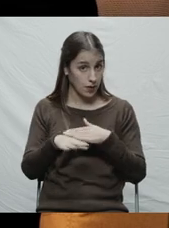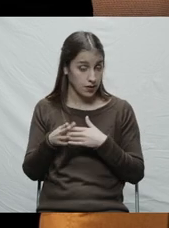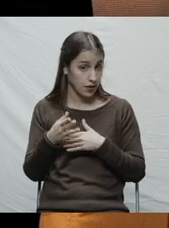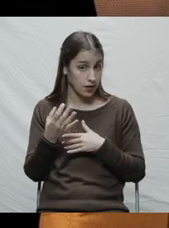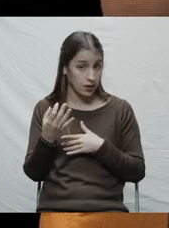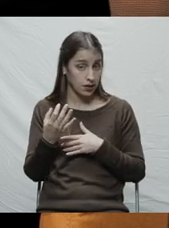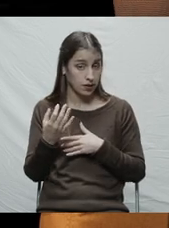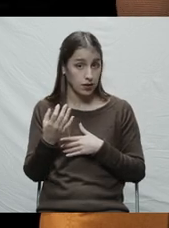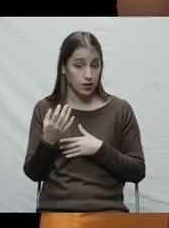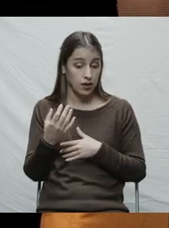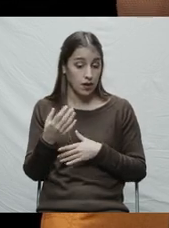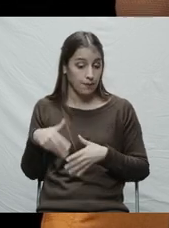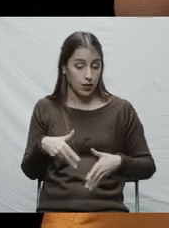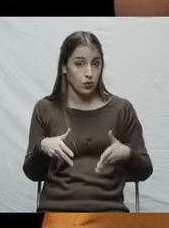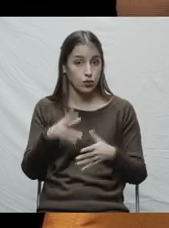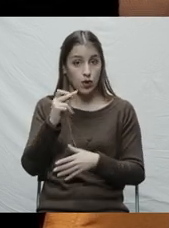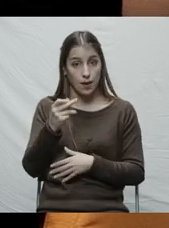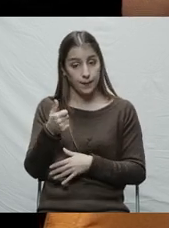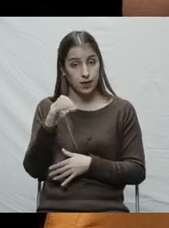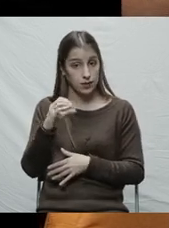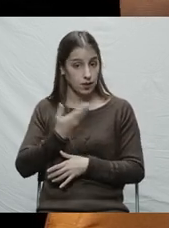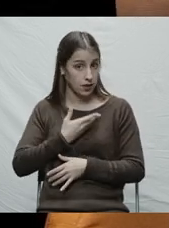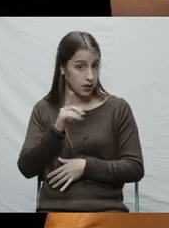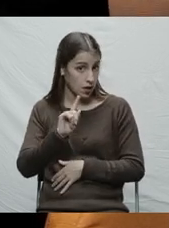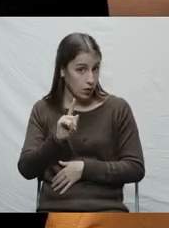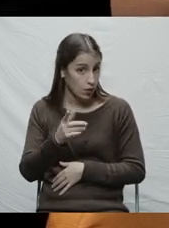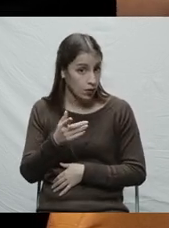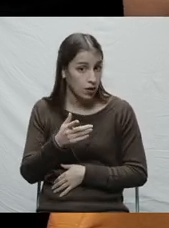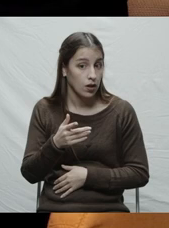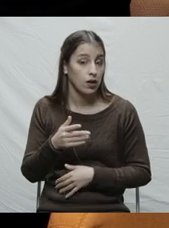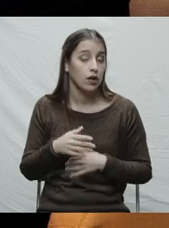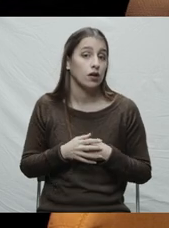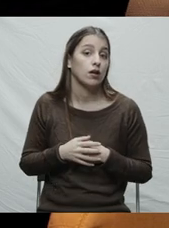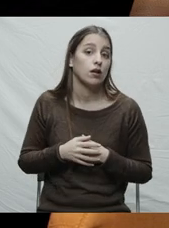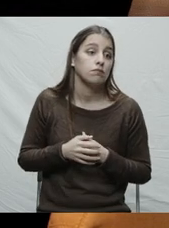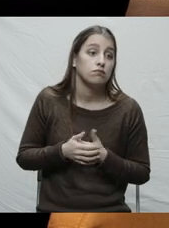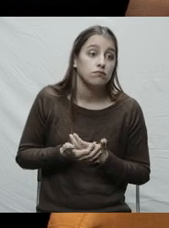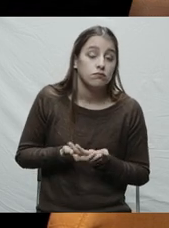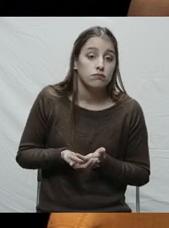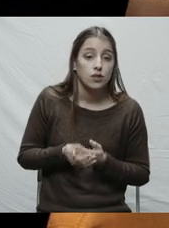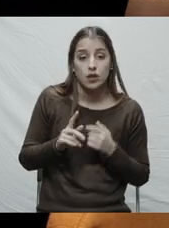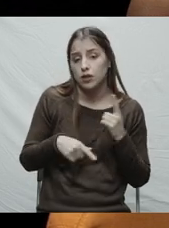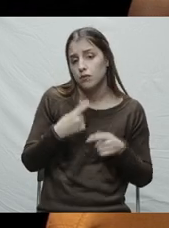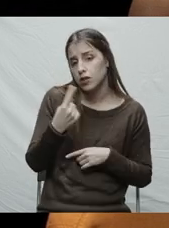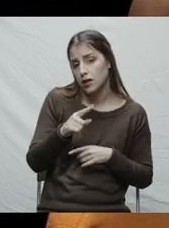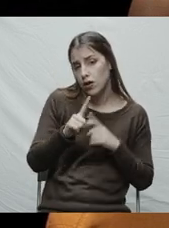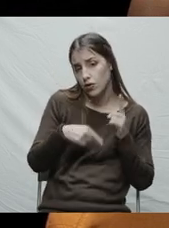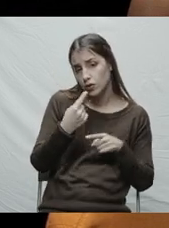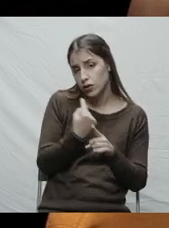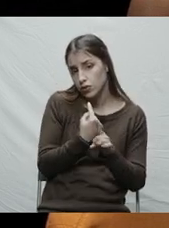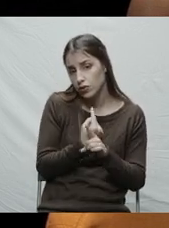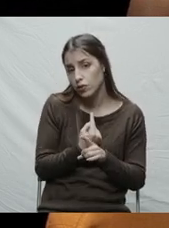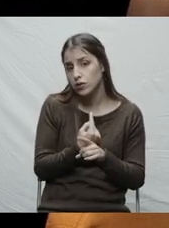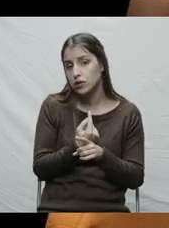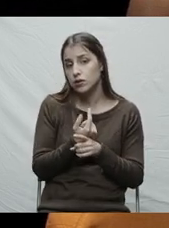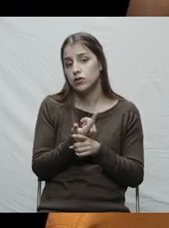um percurso ABCD completamente canónico no sentido de fazer o ballet. Sim. E depois há todas as outras questões